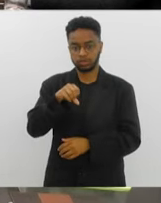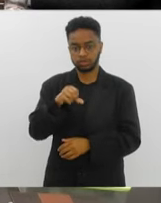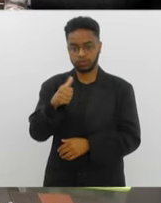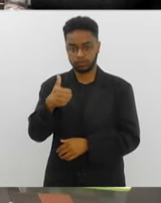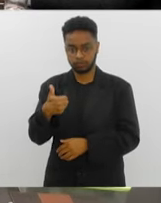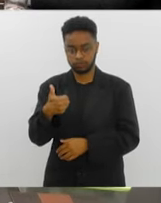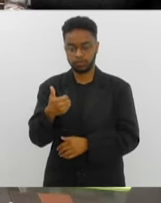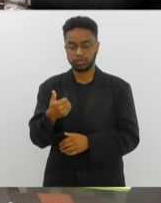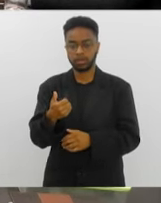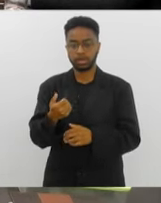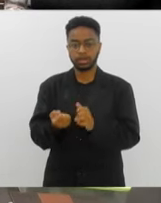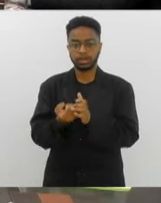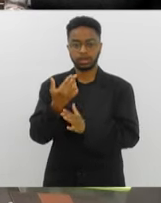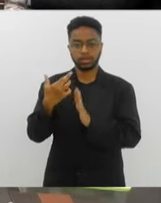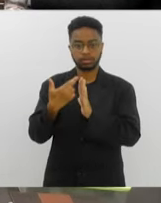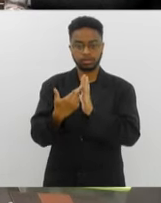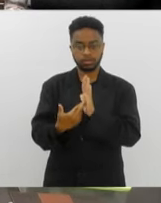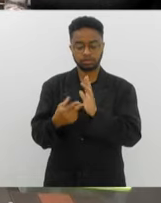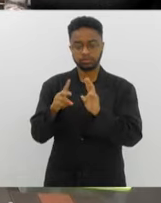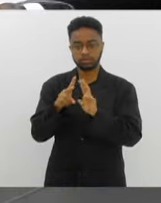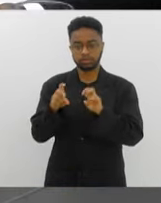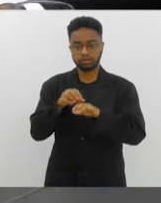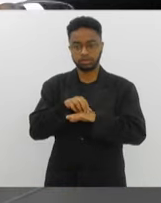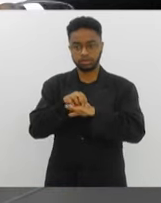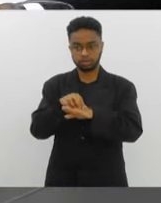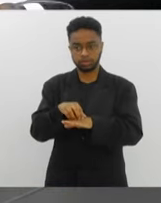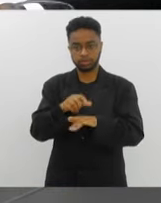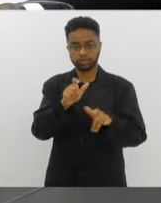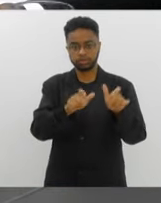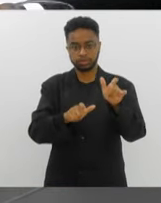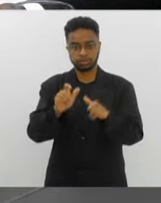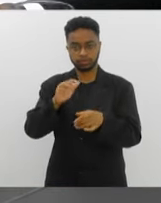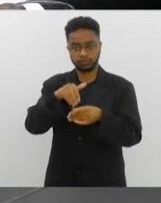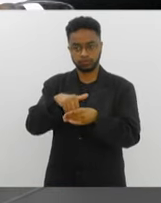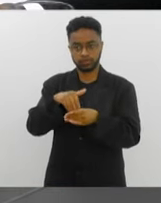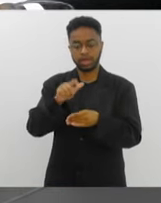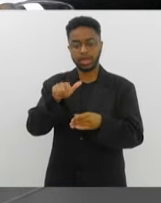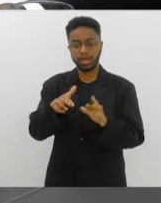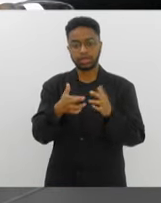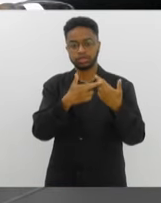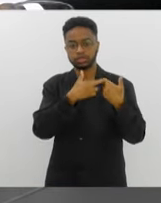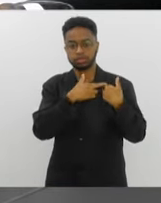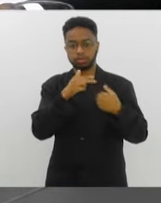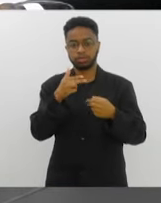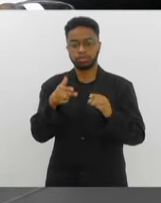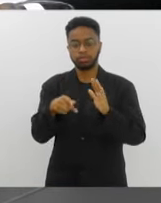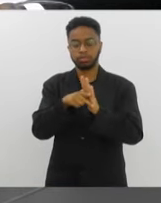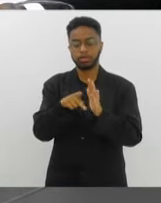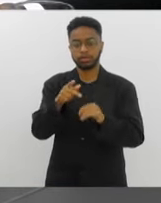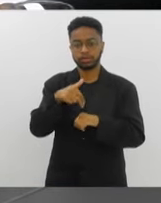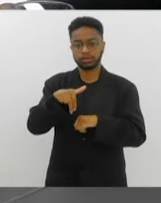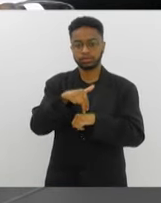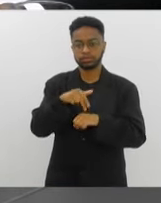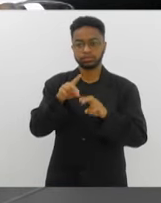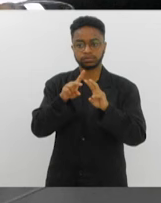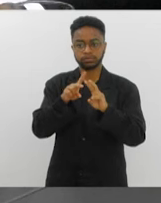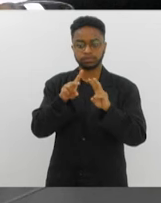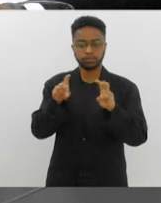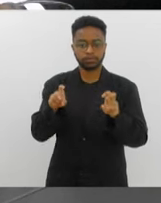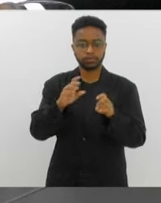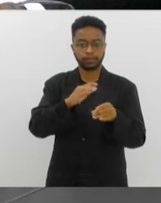regulamenta o transporte de eleitores. E a matéria é de competência da União no que se refere a legislar